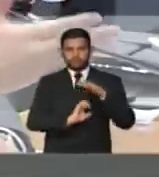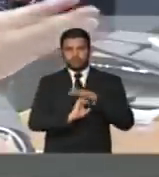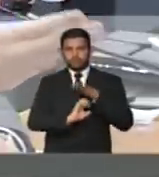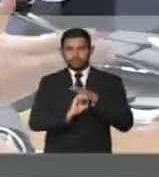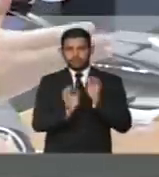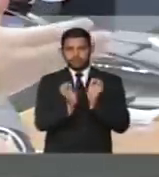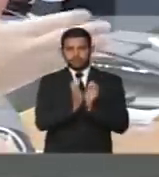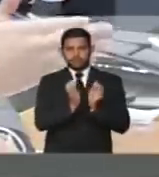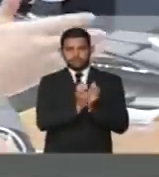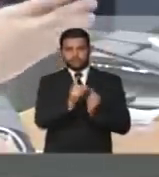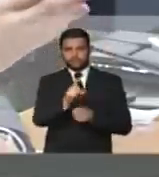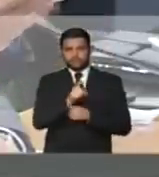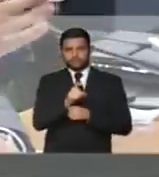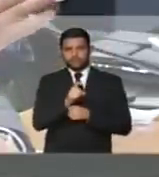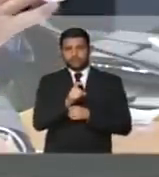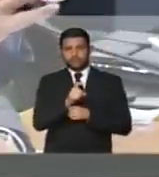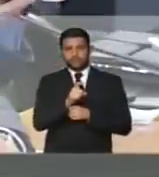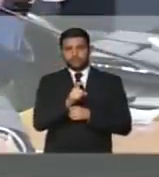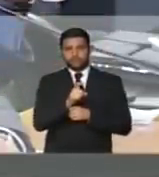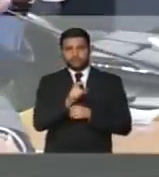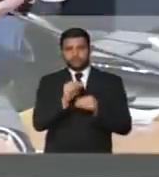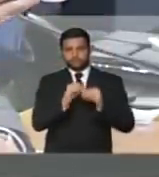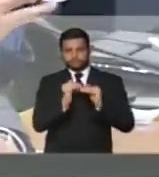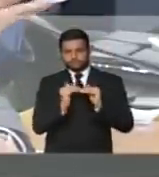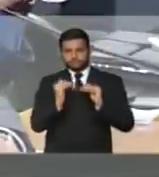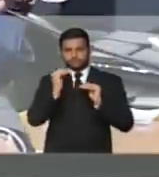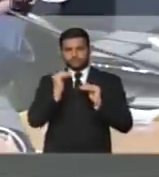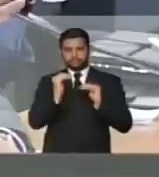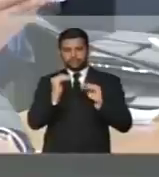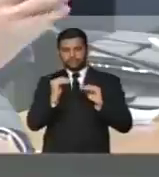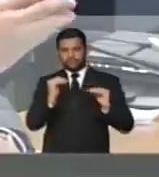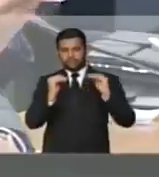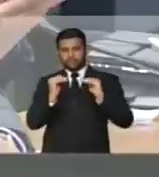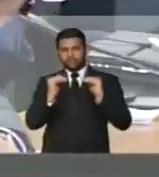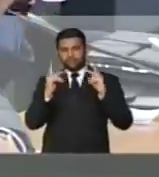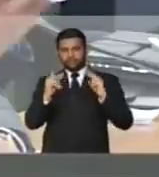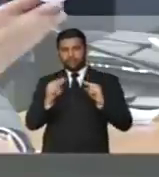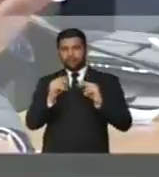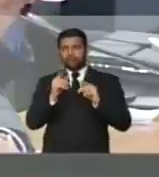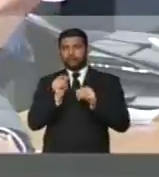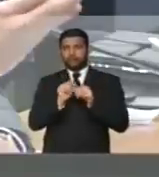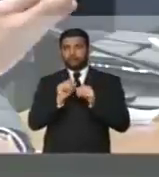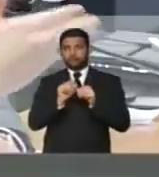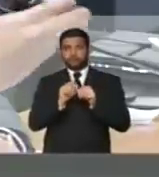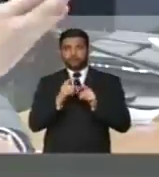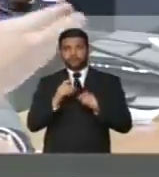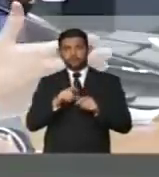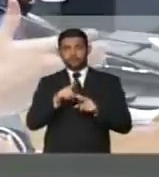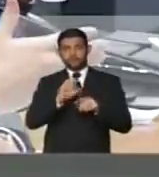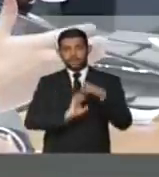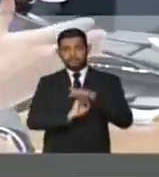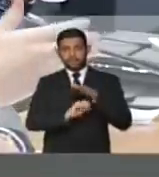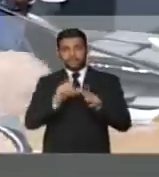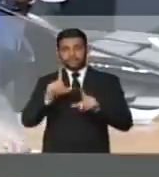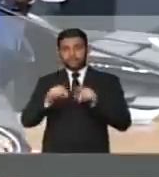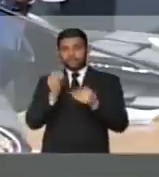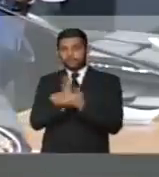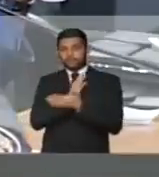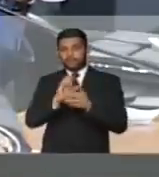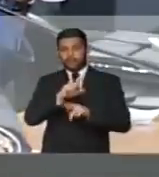do Grupo X estão no patamar igual a esses outros supercampeões eleitos em outros segmentos.